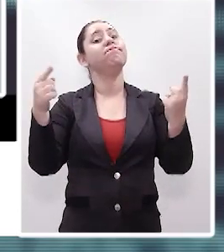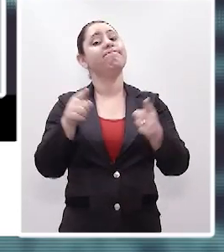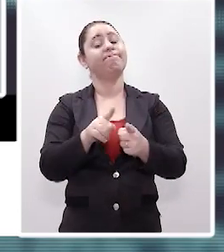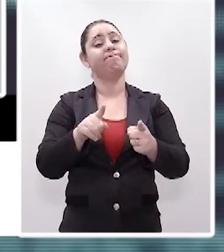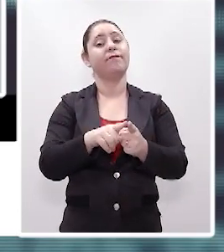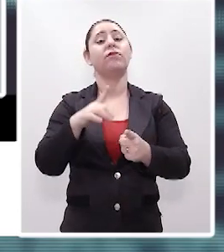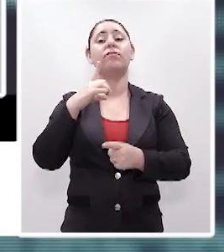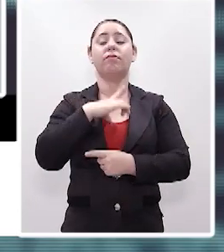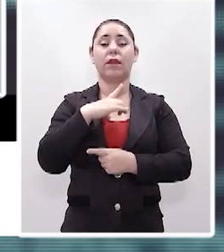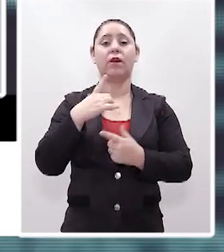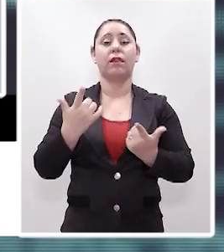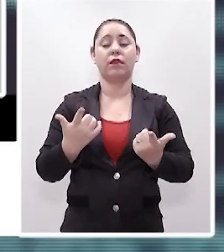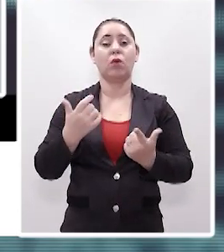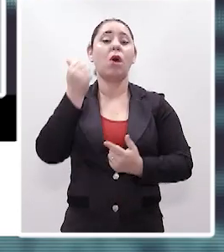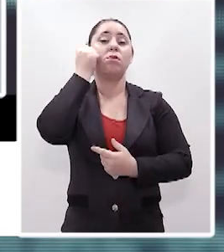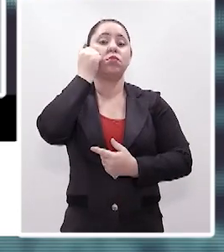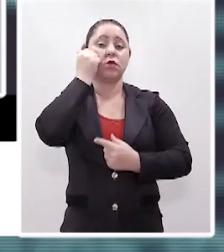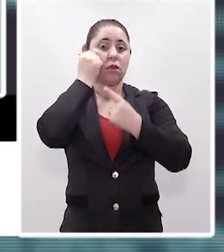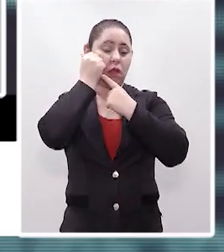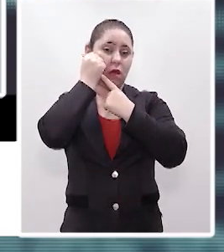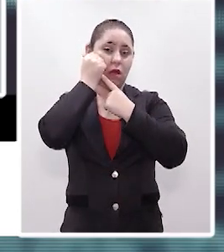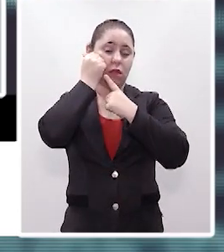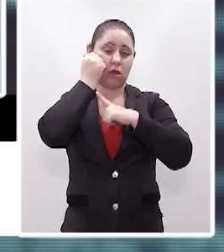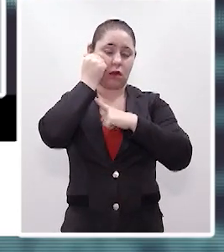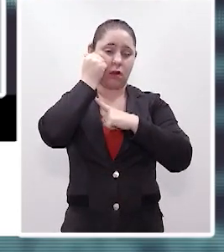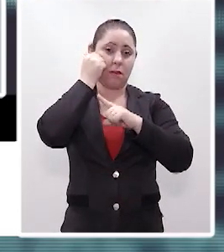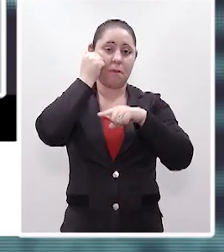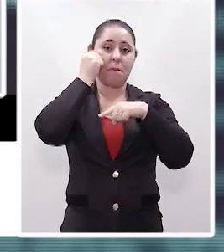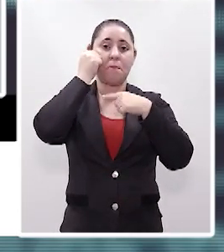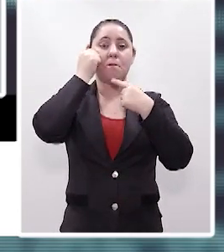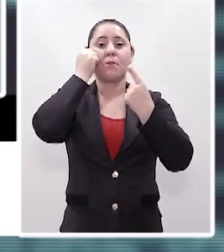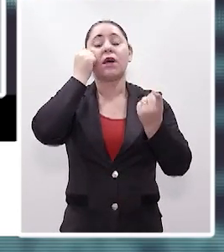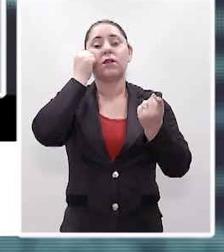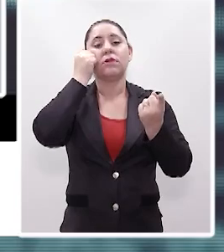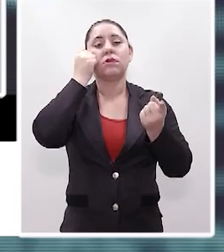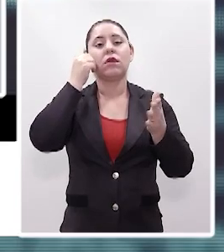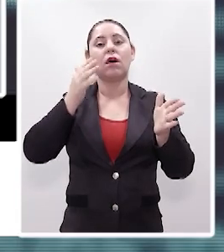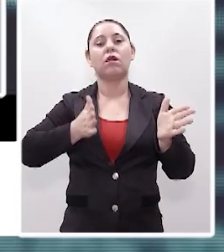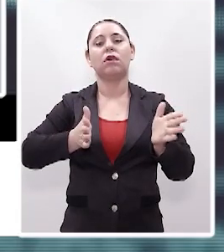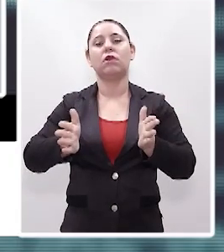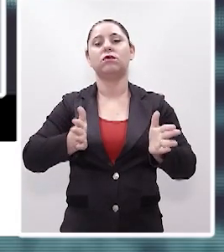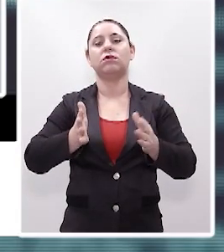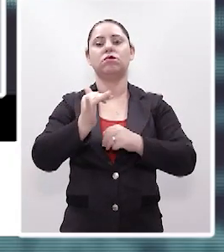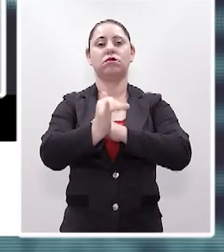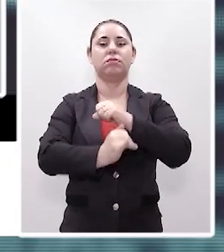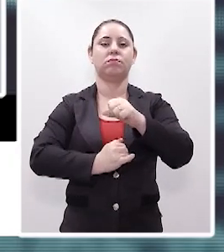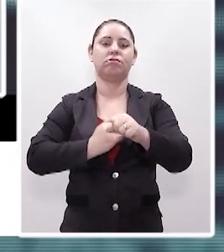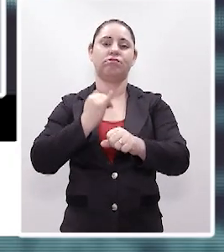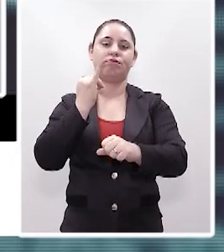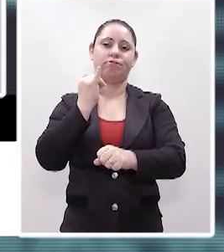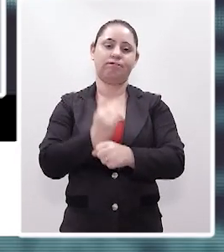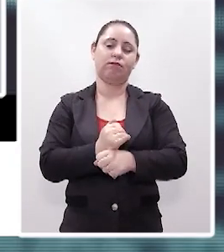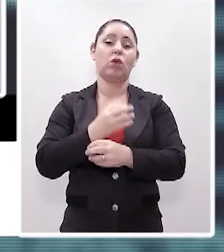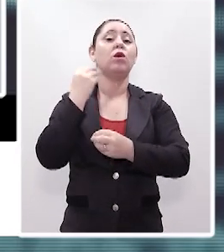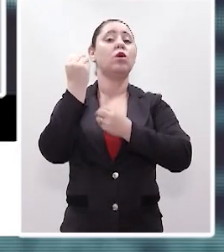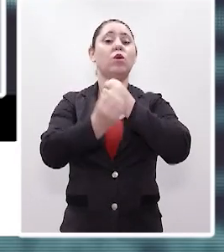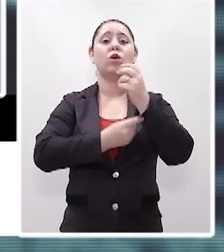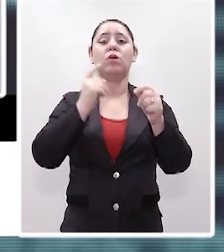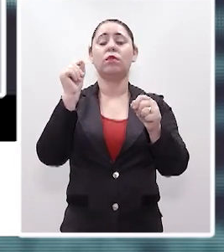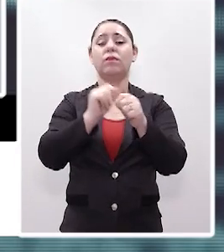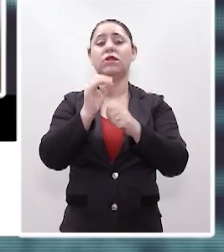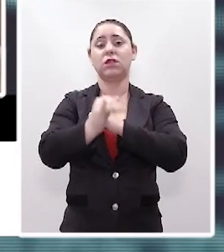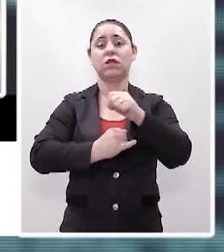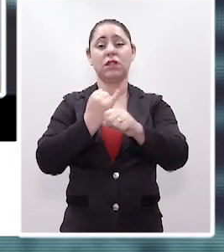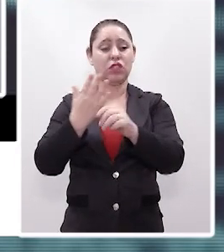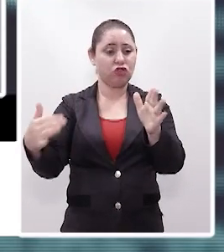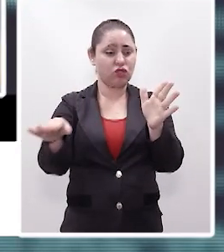também na questão, tem o aparelho, tem o meio, mas aí a gente esbarra na questão da internet, como fazer